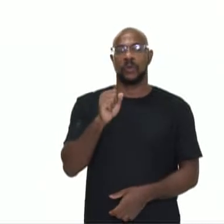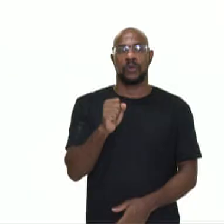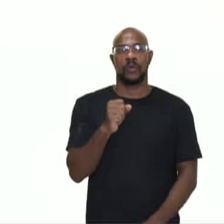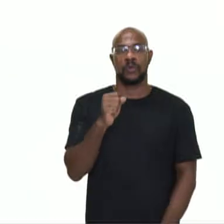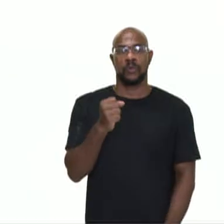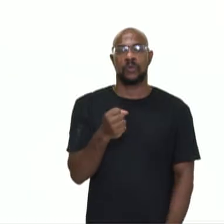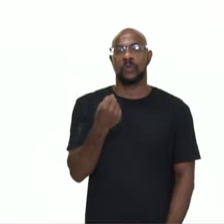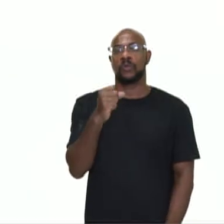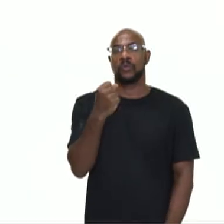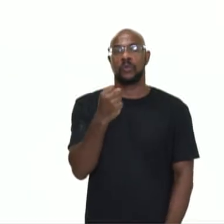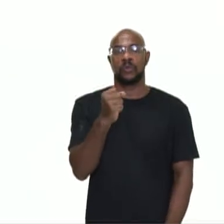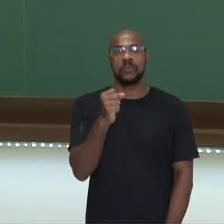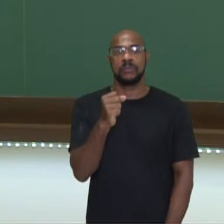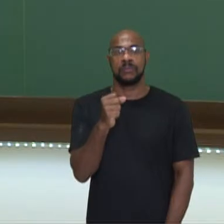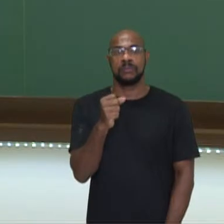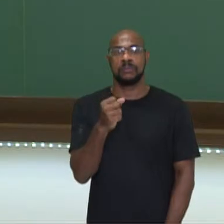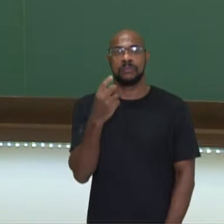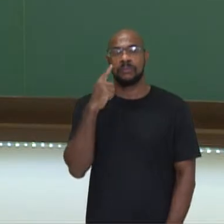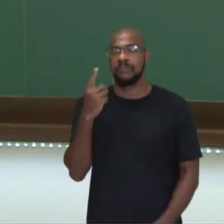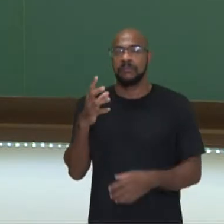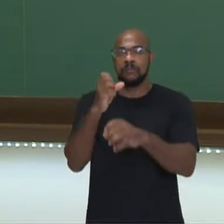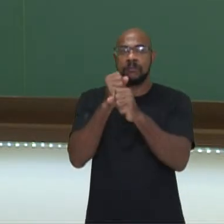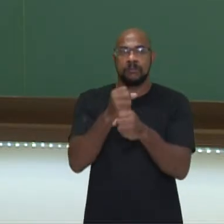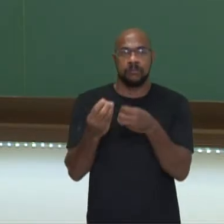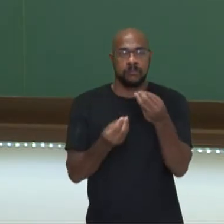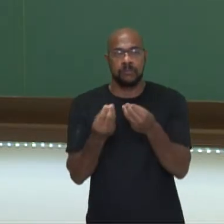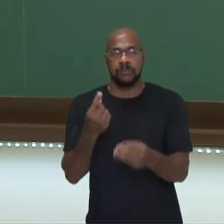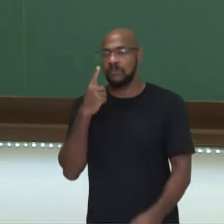1 inteiro e 5 décimos, ou seja, 1,5.